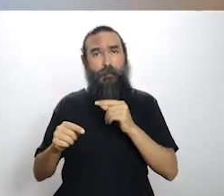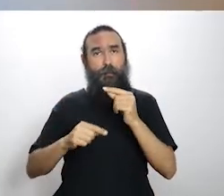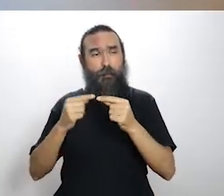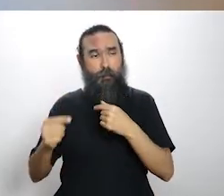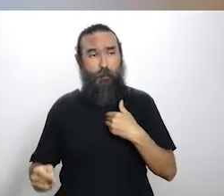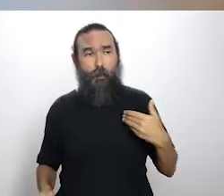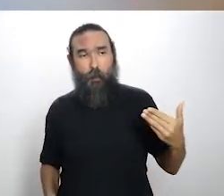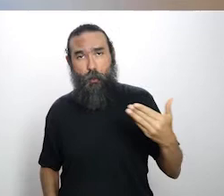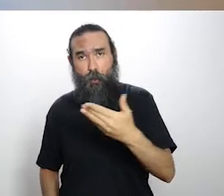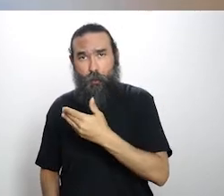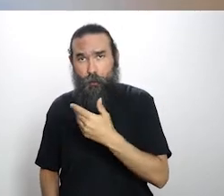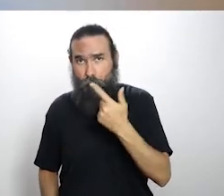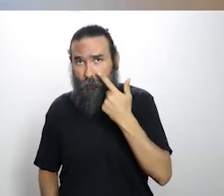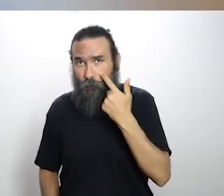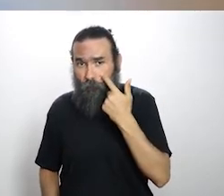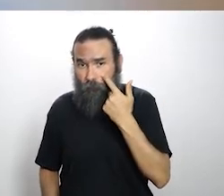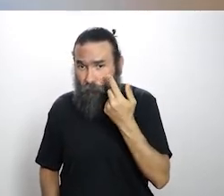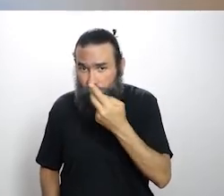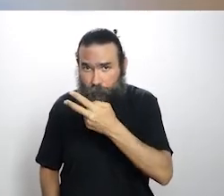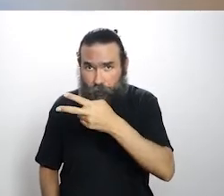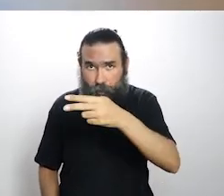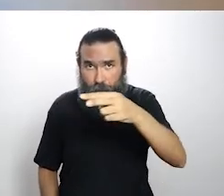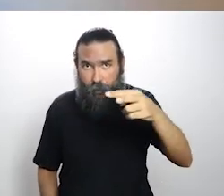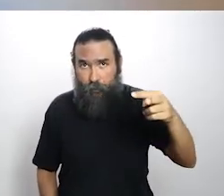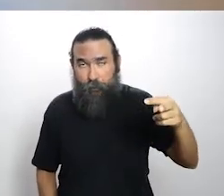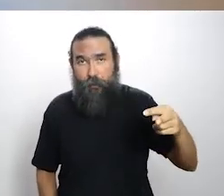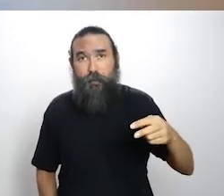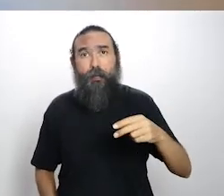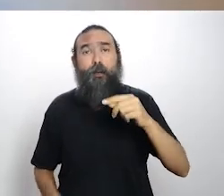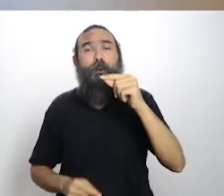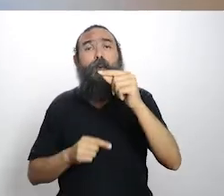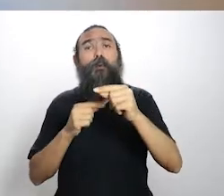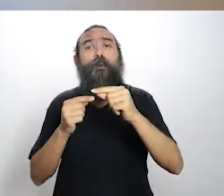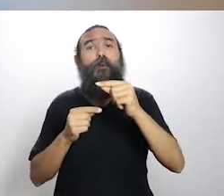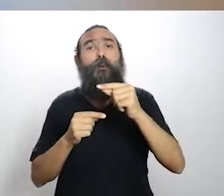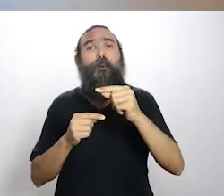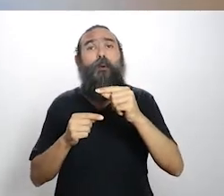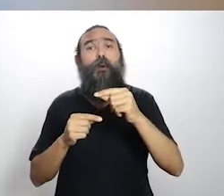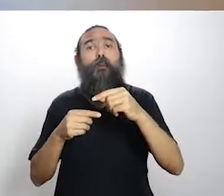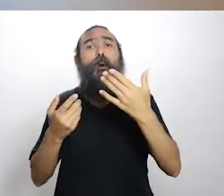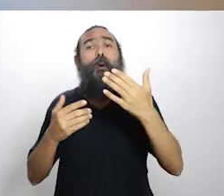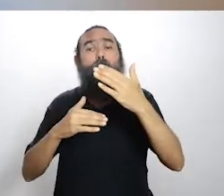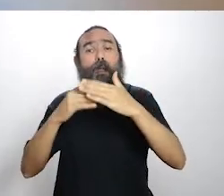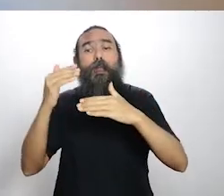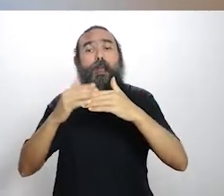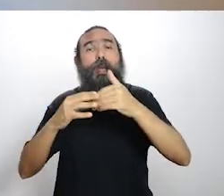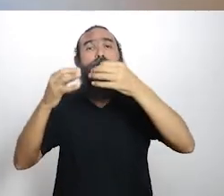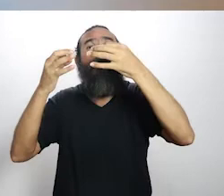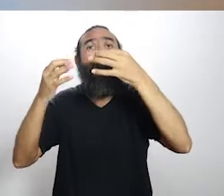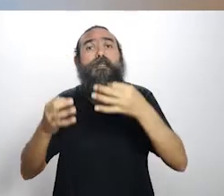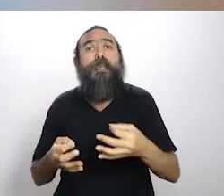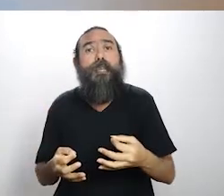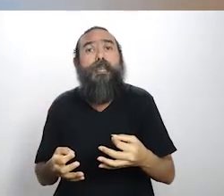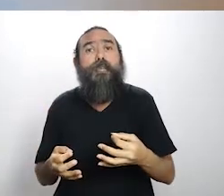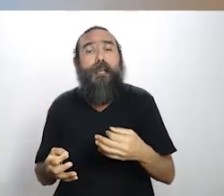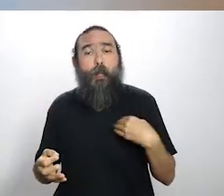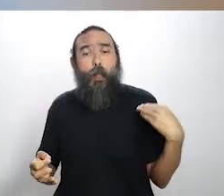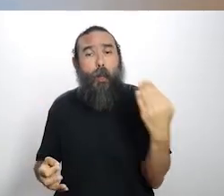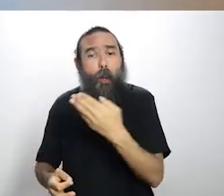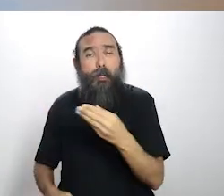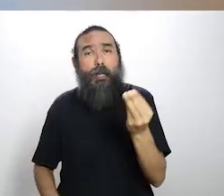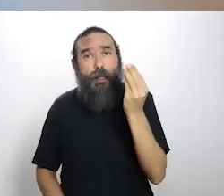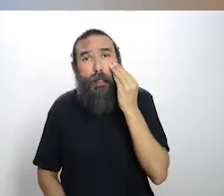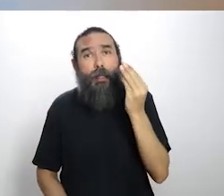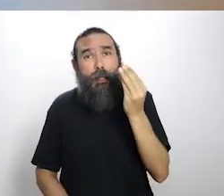seguido, mesmo o que a gente tenta e apresenta para o sistema,